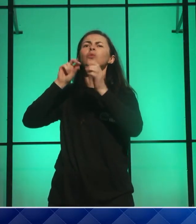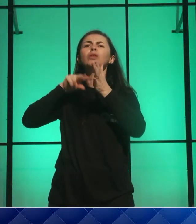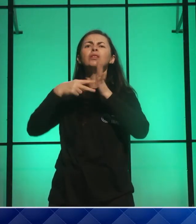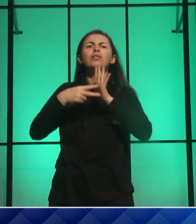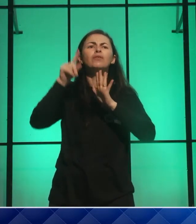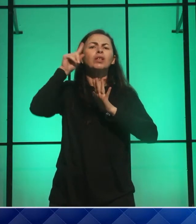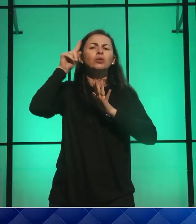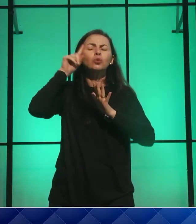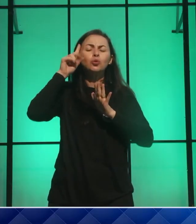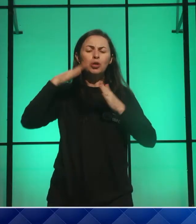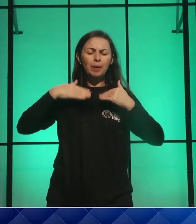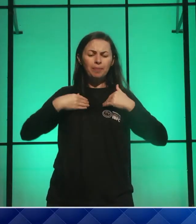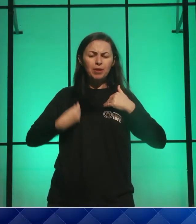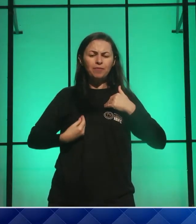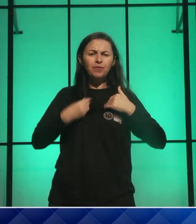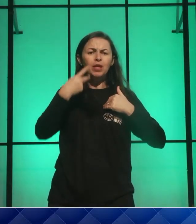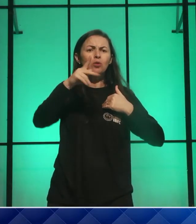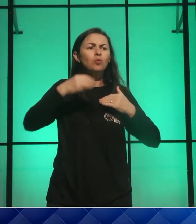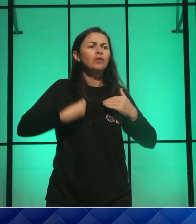minha, na sua vida?